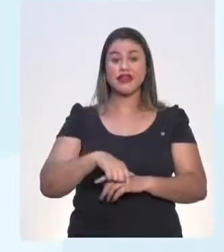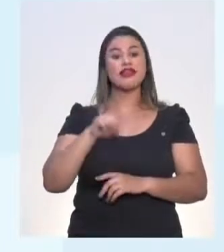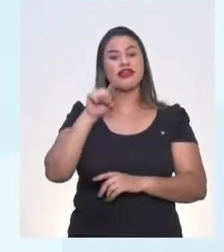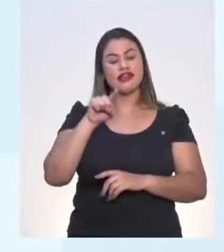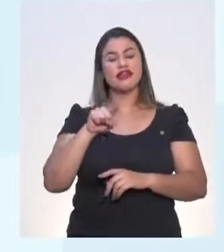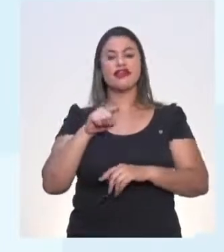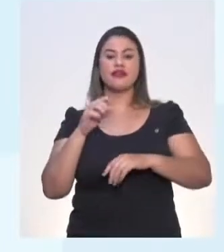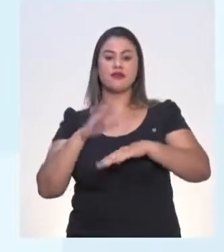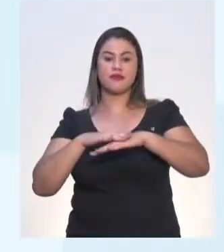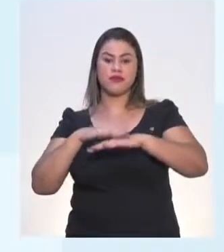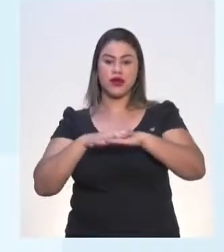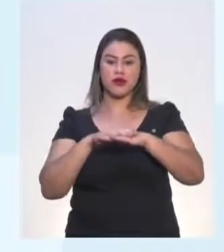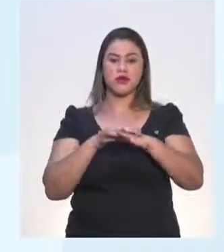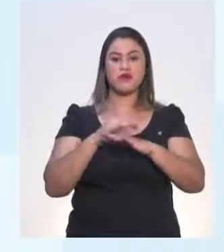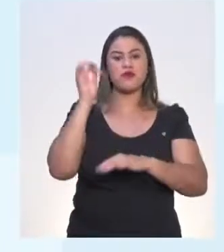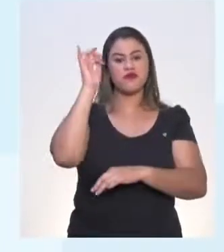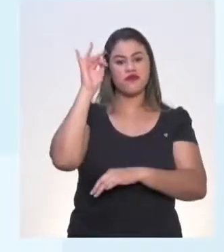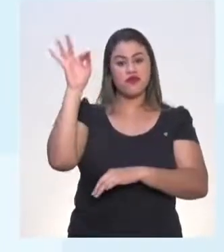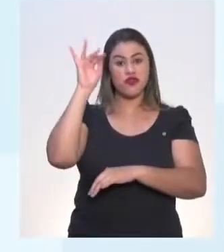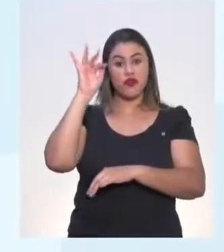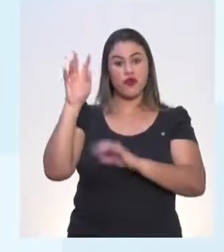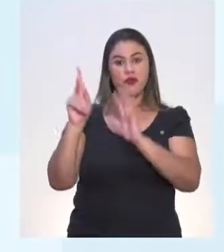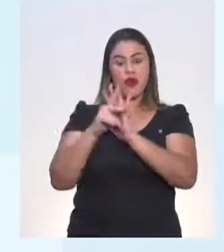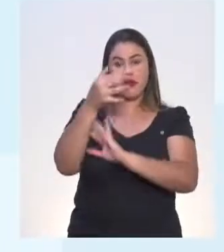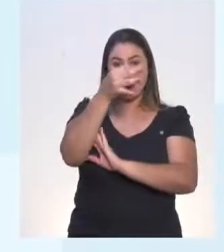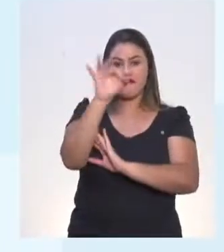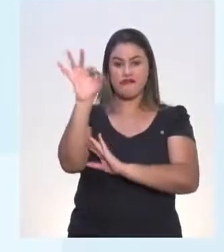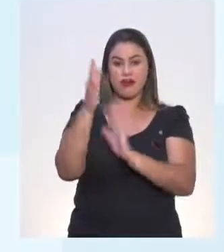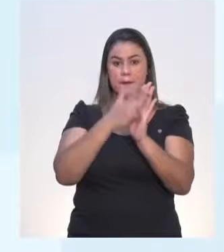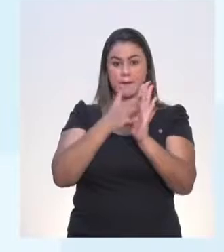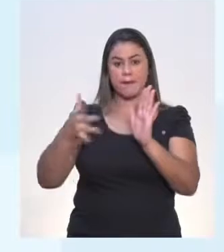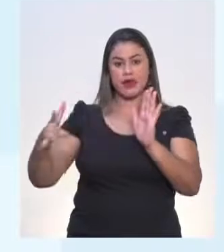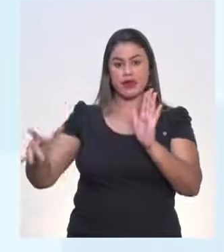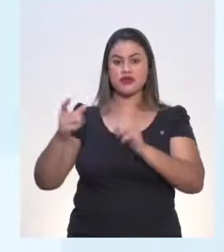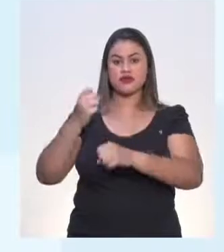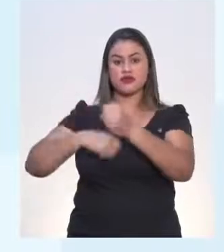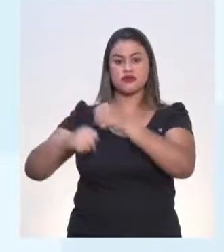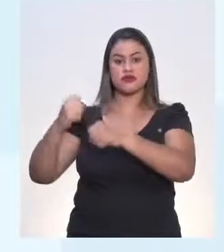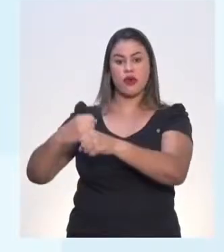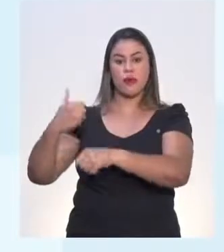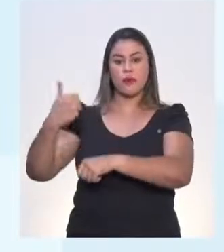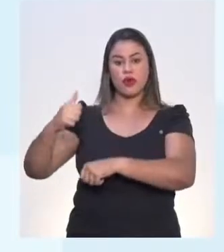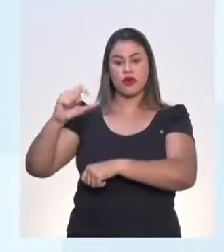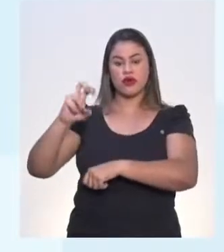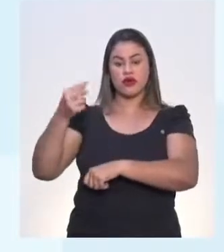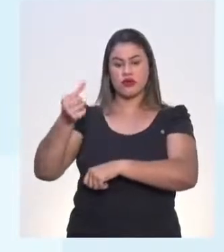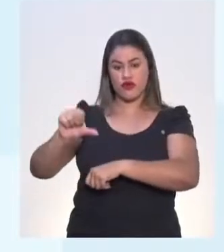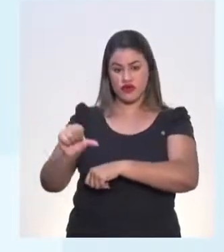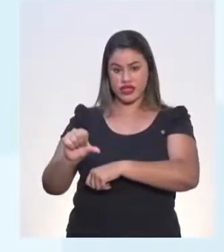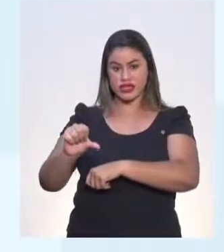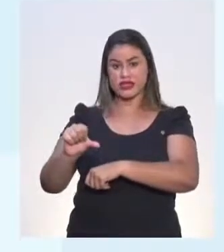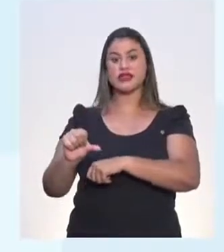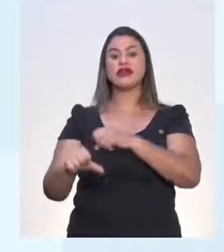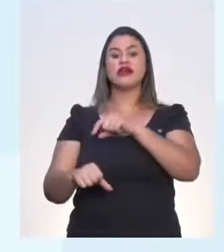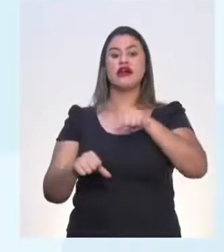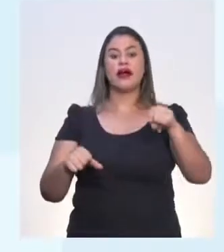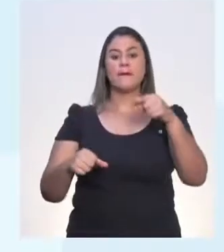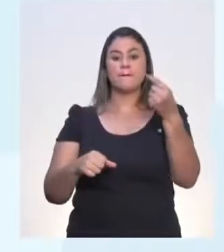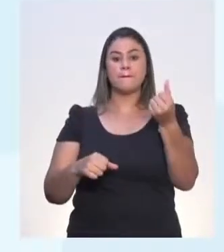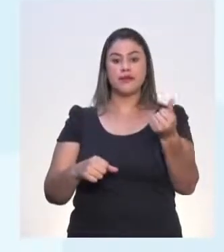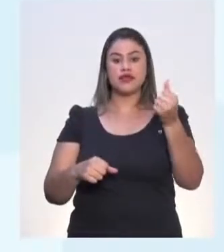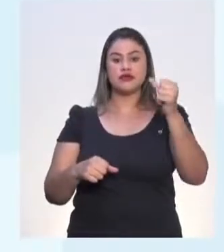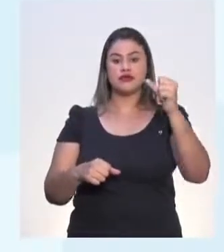um filósofo aí, né, na França entre 1596 e 1650. E aí eu ia